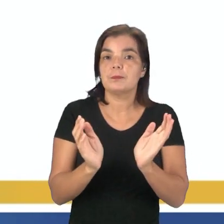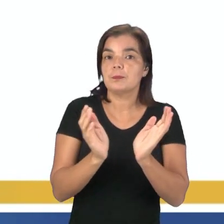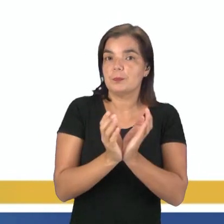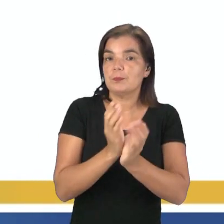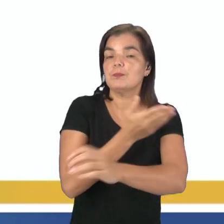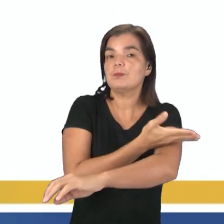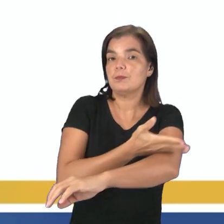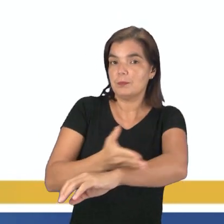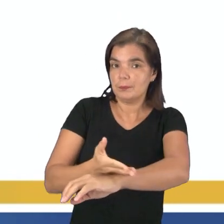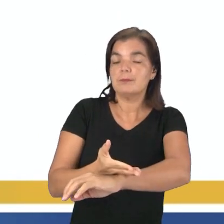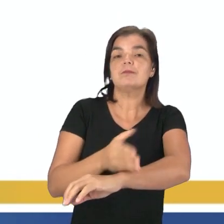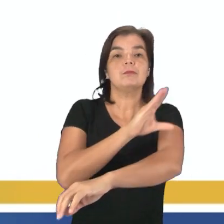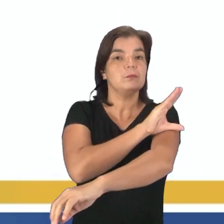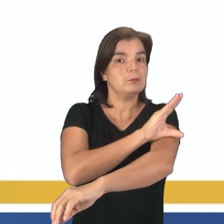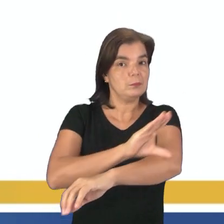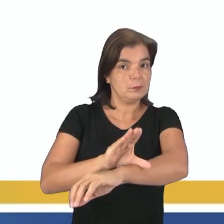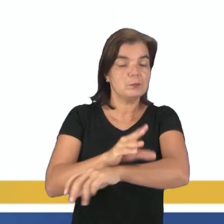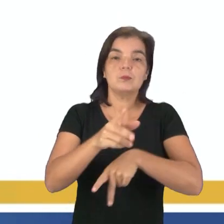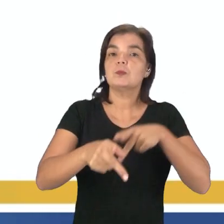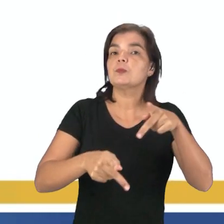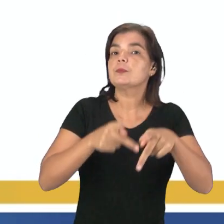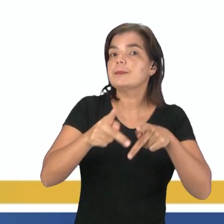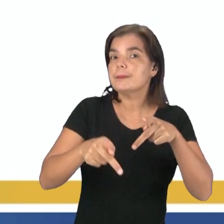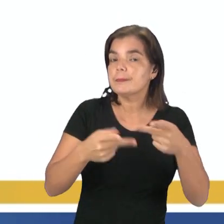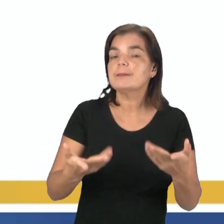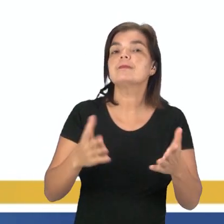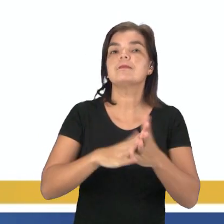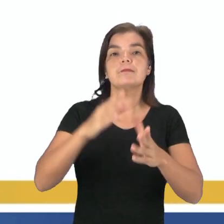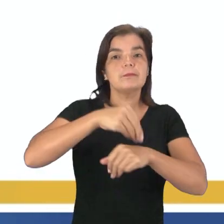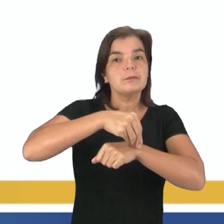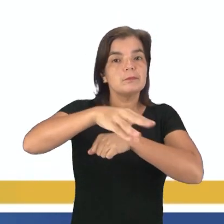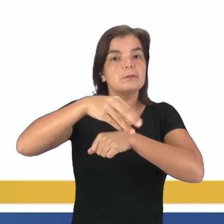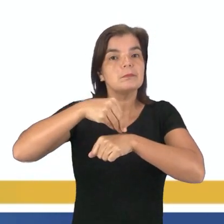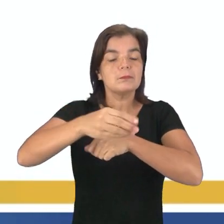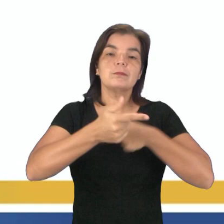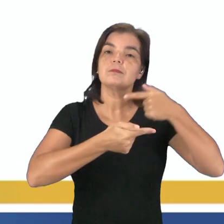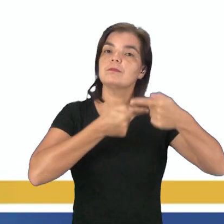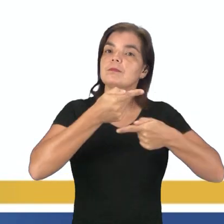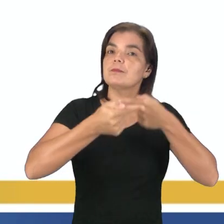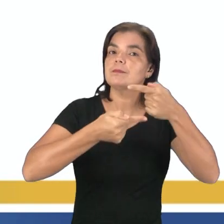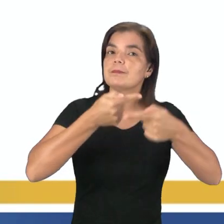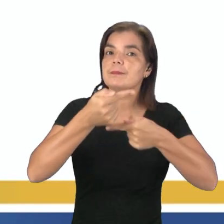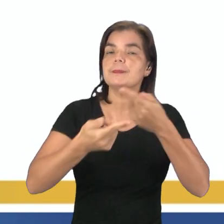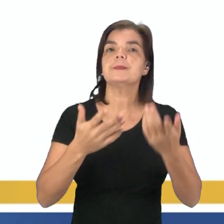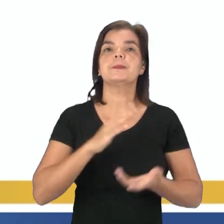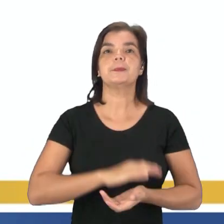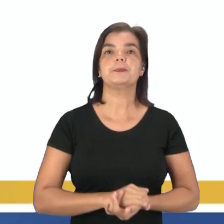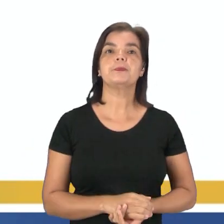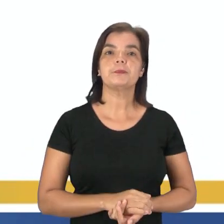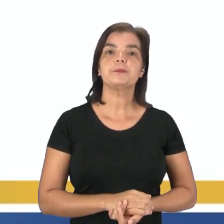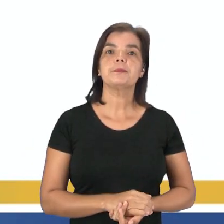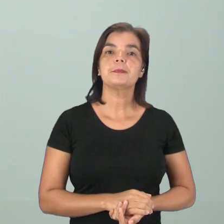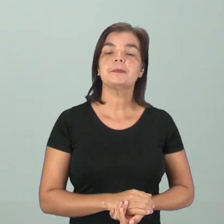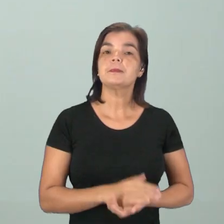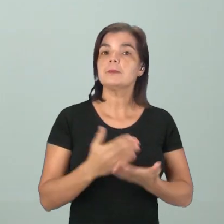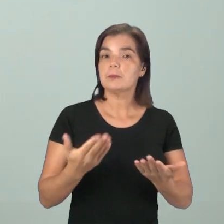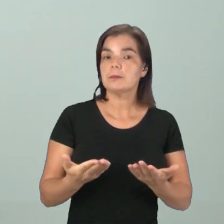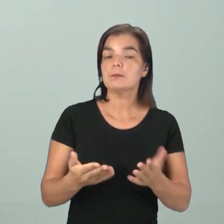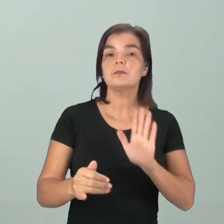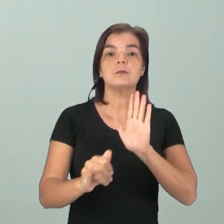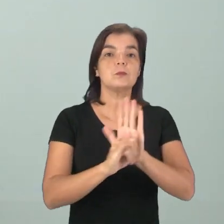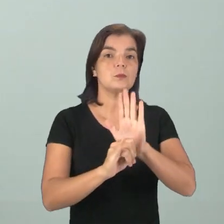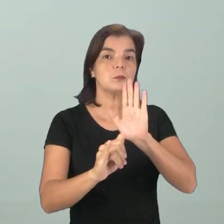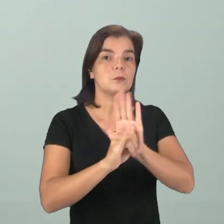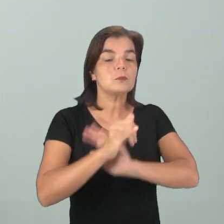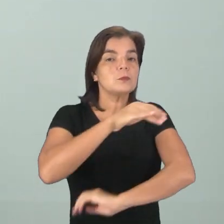de costumes e tradições de um povo, os quais são transmitidas de geração em geração. Então, a